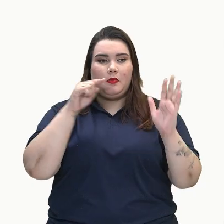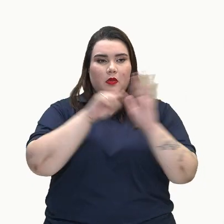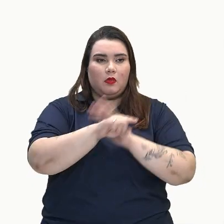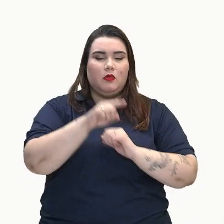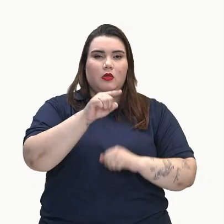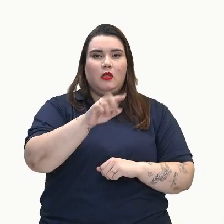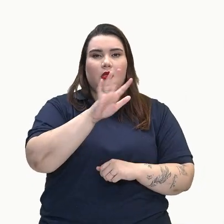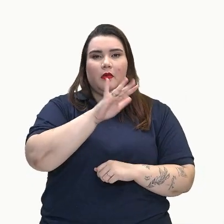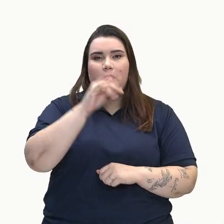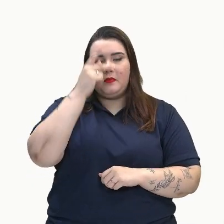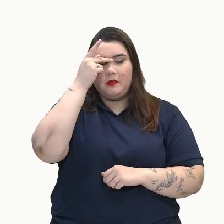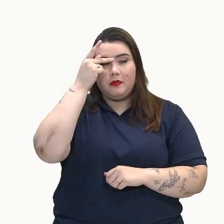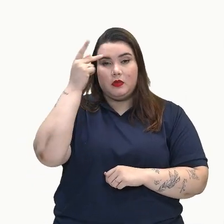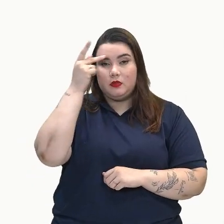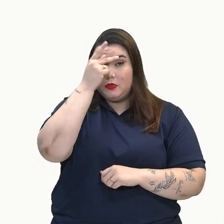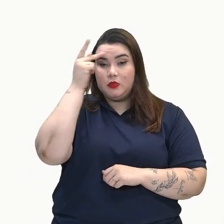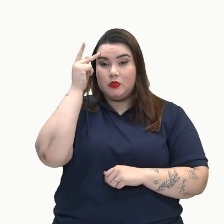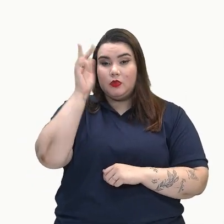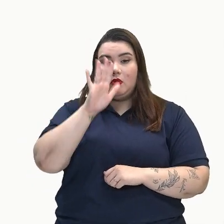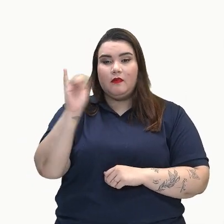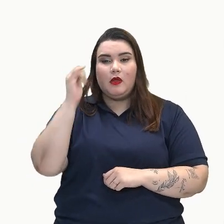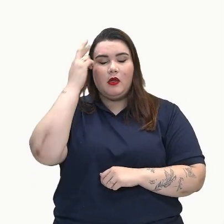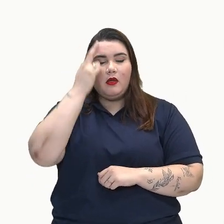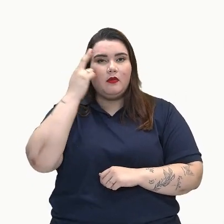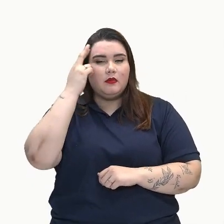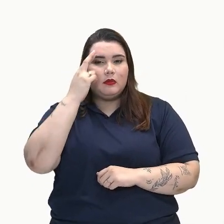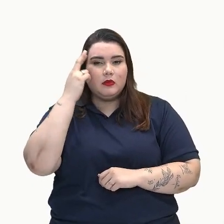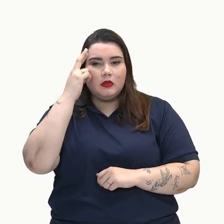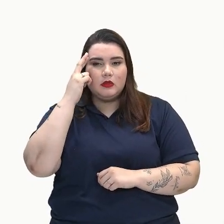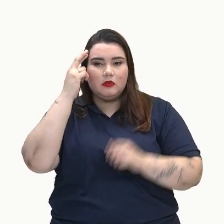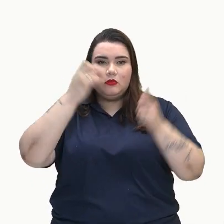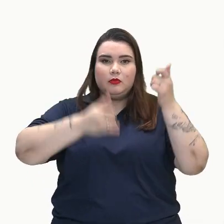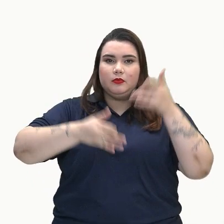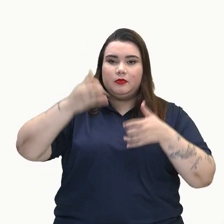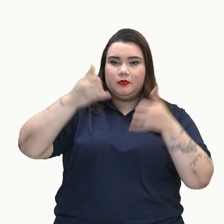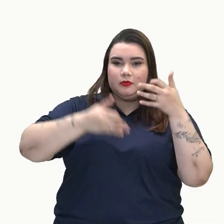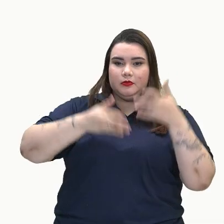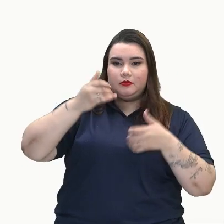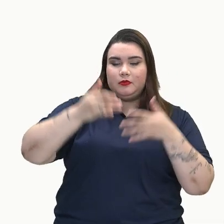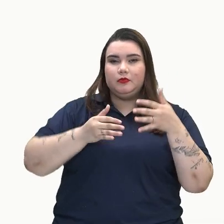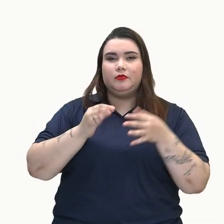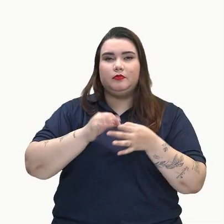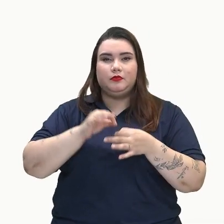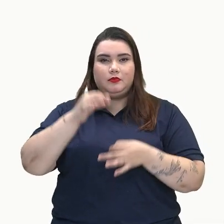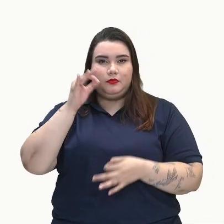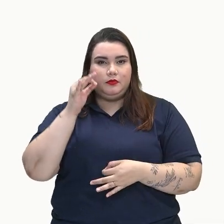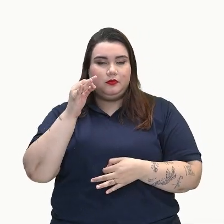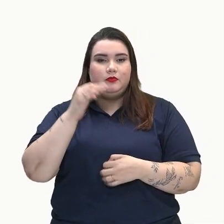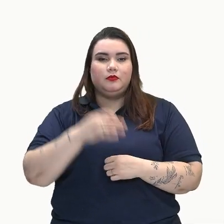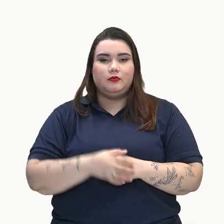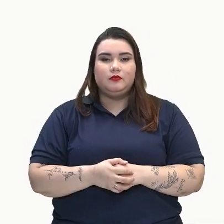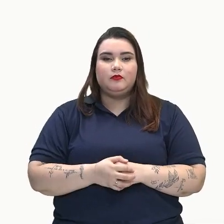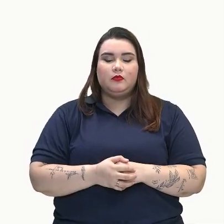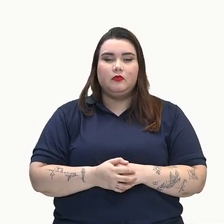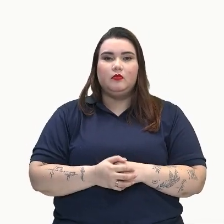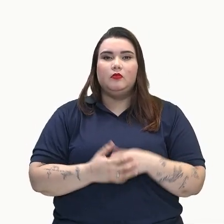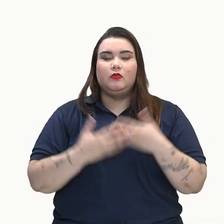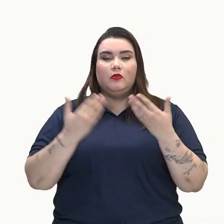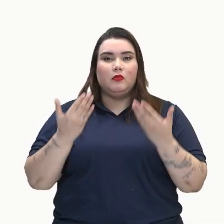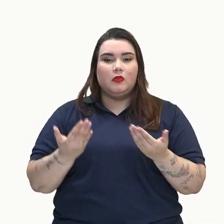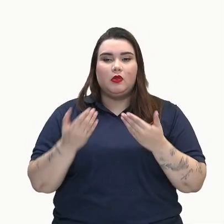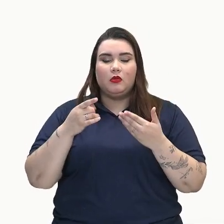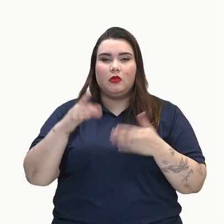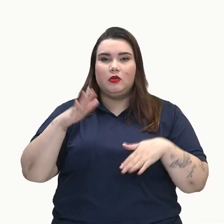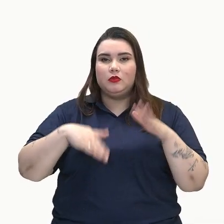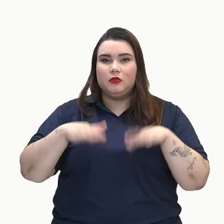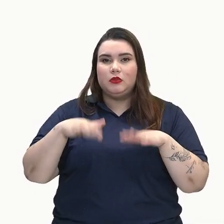vai refletir sobre o tipo de pergunta e vai me dar uma resposta muito mais completa. Então, essas perguntas abertas, elas geralmente